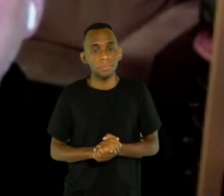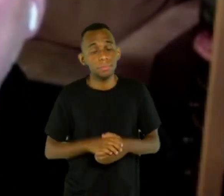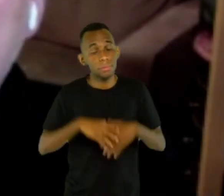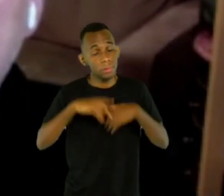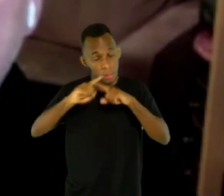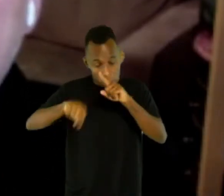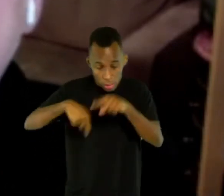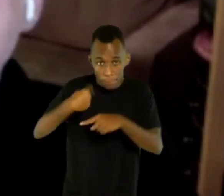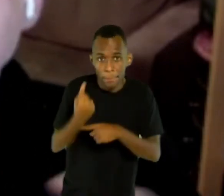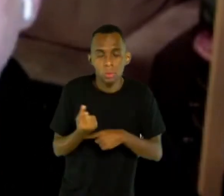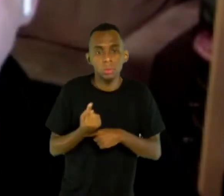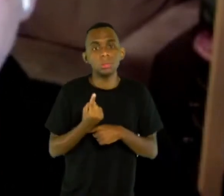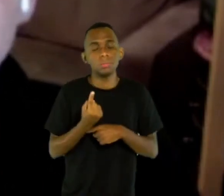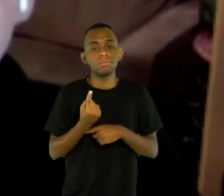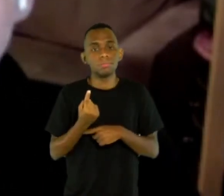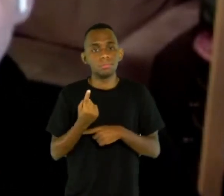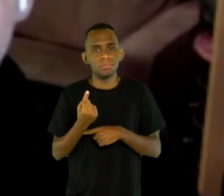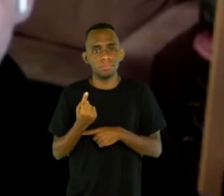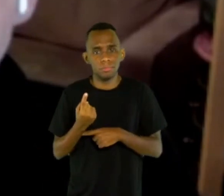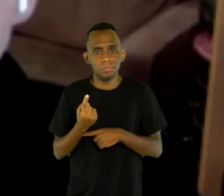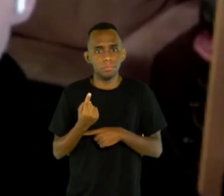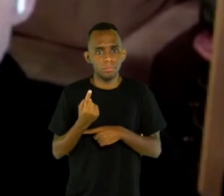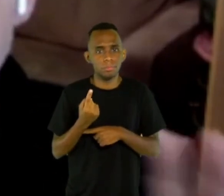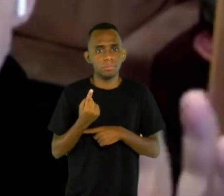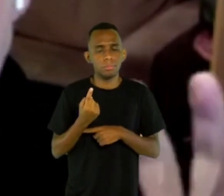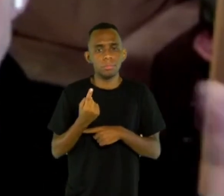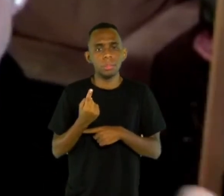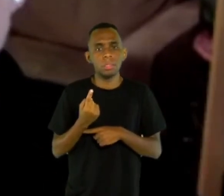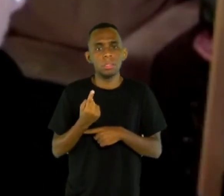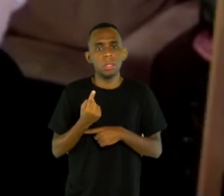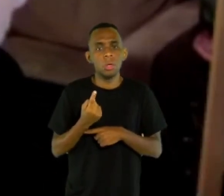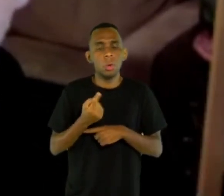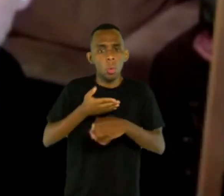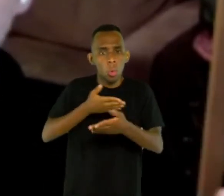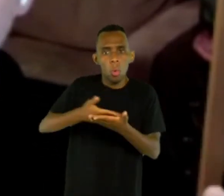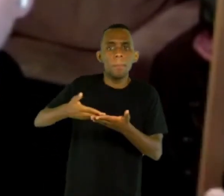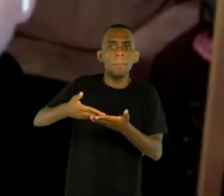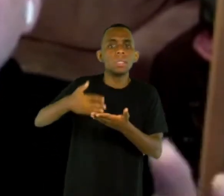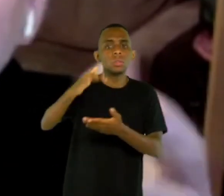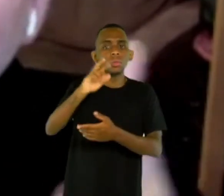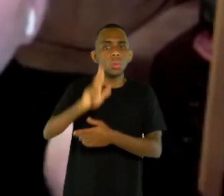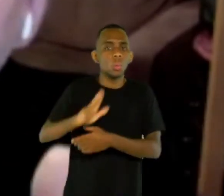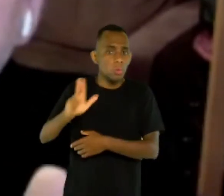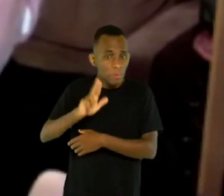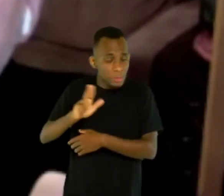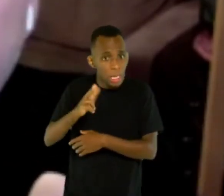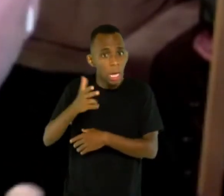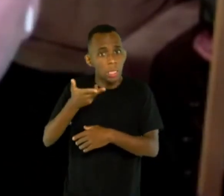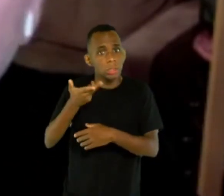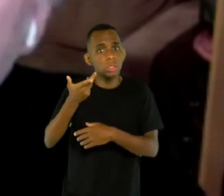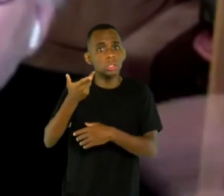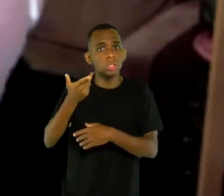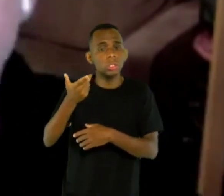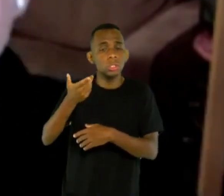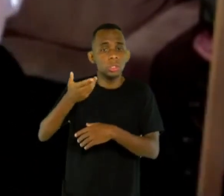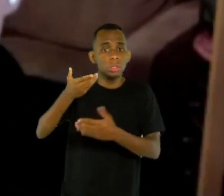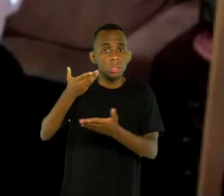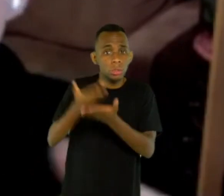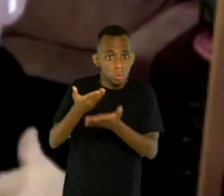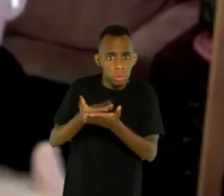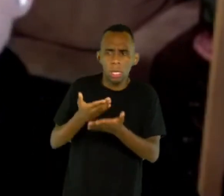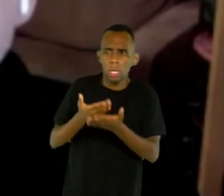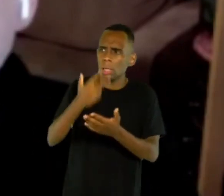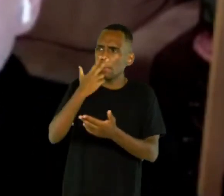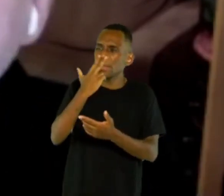universidade e aí eu tenho consciência de que eu tinha vivido numa bolha onde tinha um negro que não